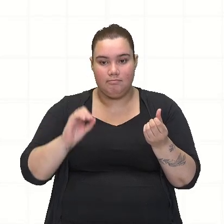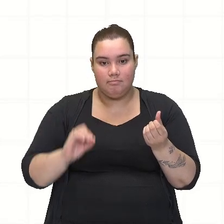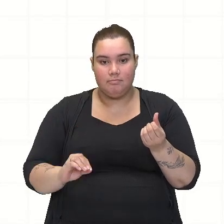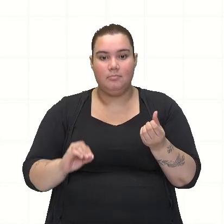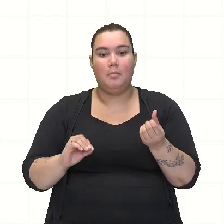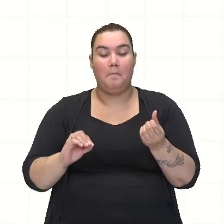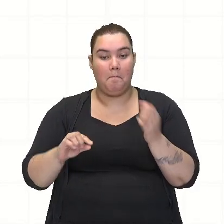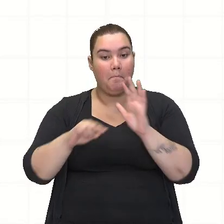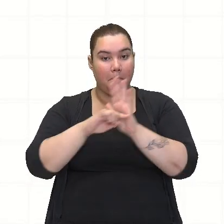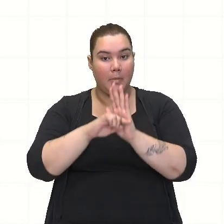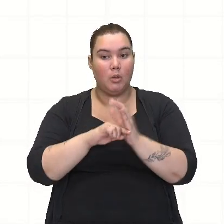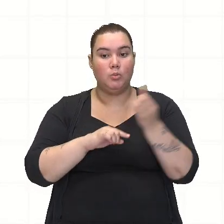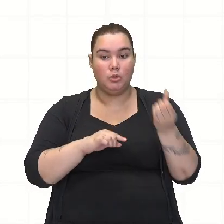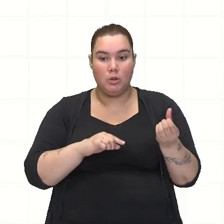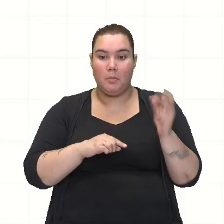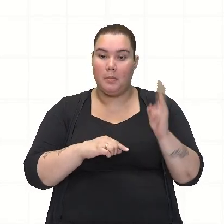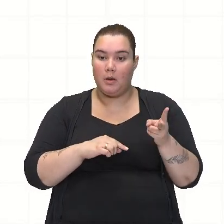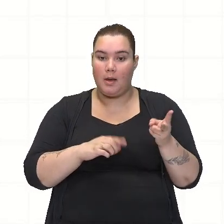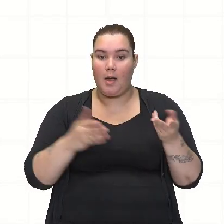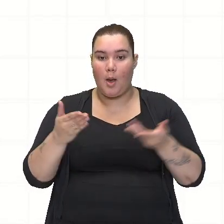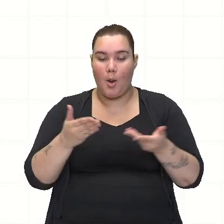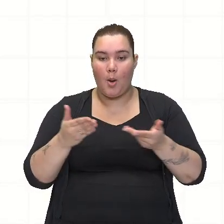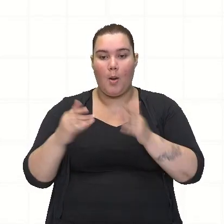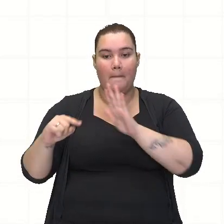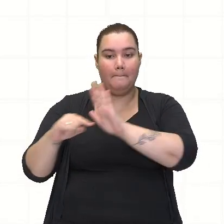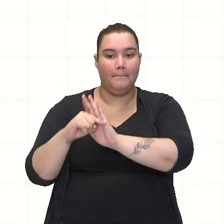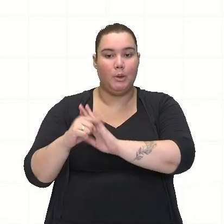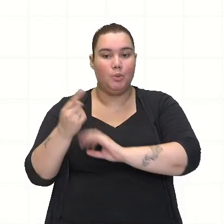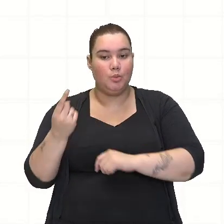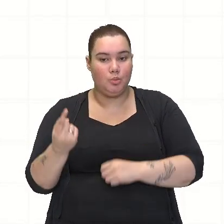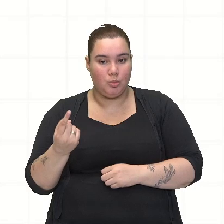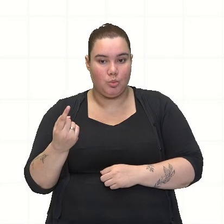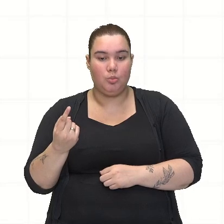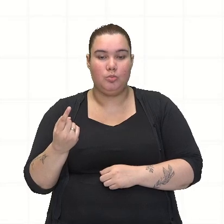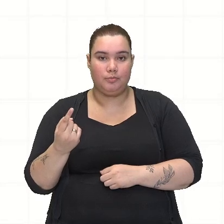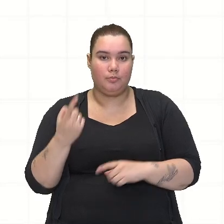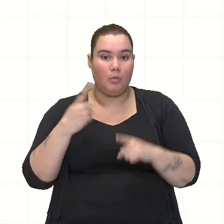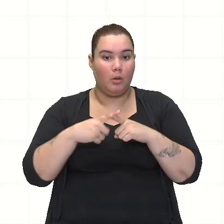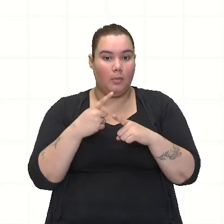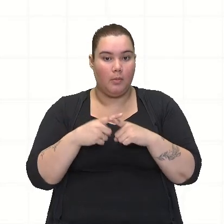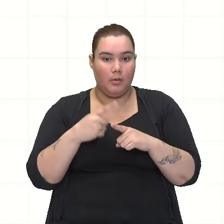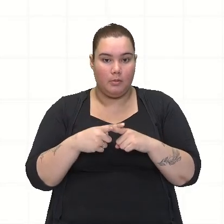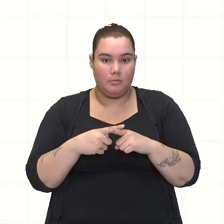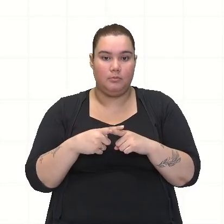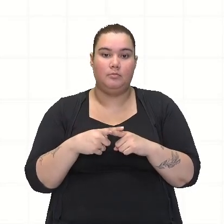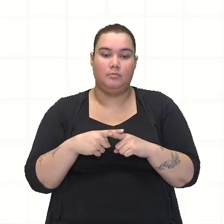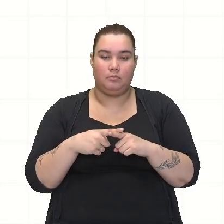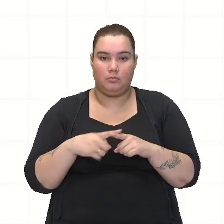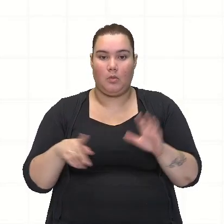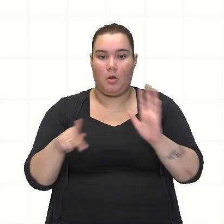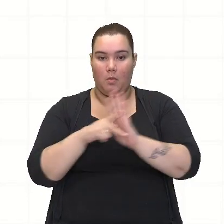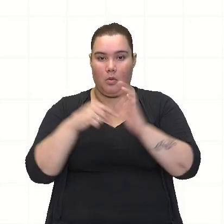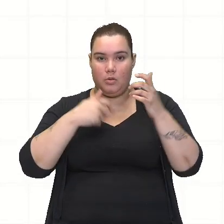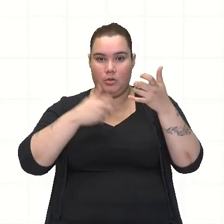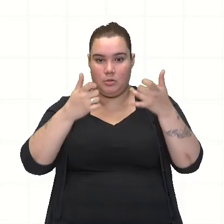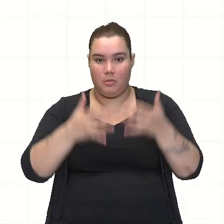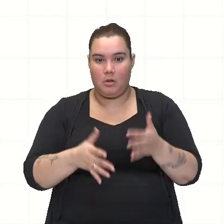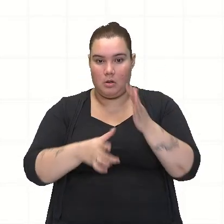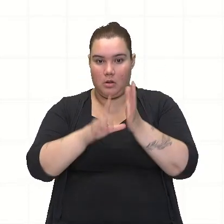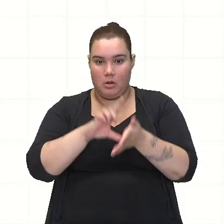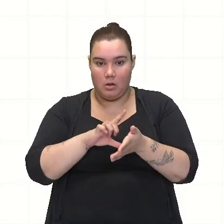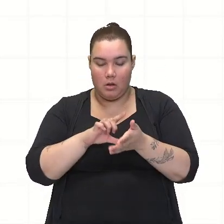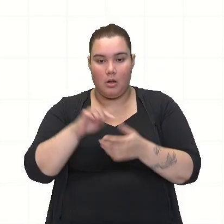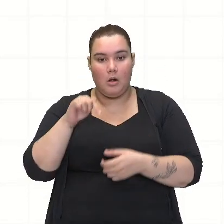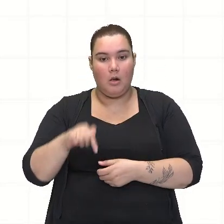no -6, só que agora -1, porque, de forma análoga, como eu falei, como a reflexão é